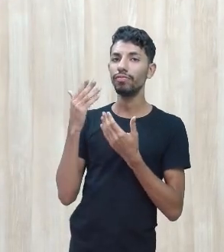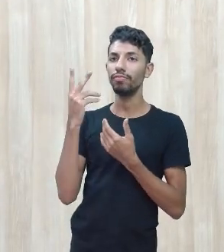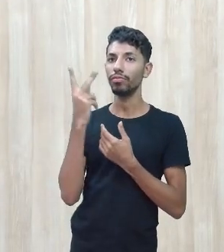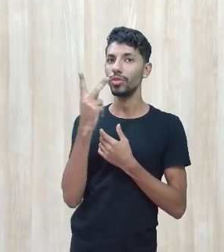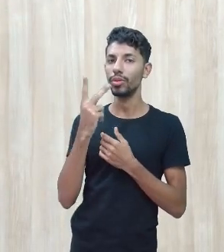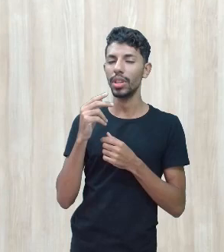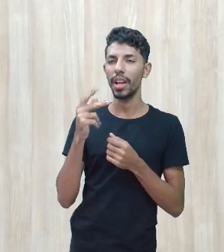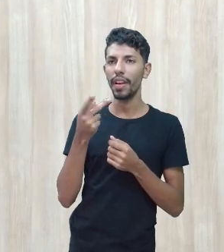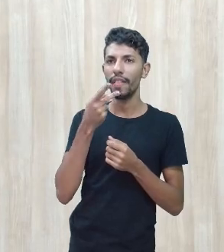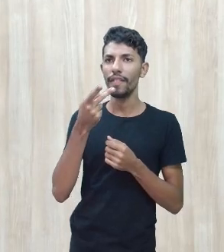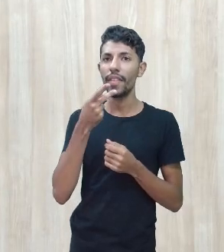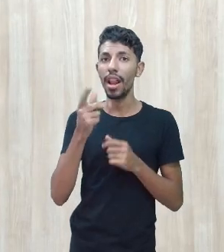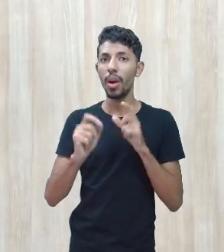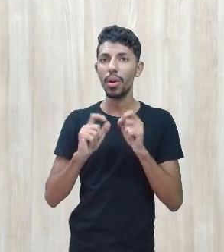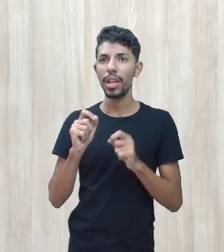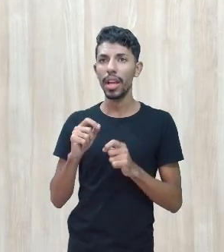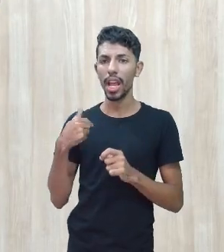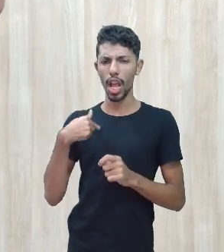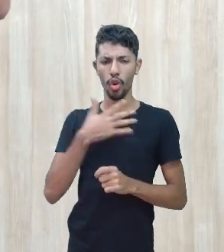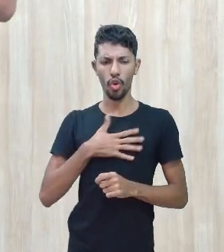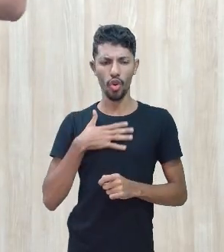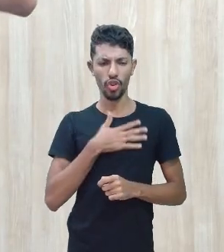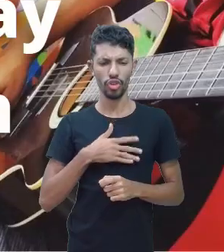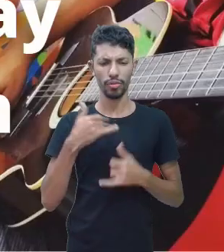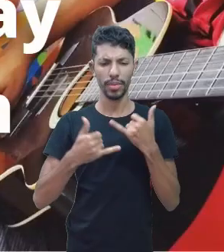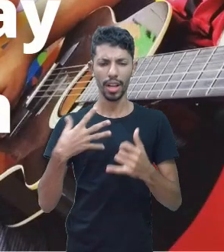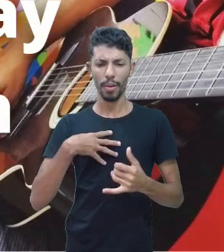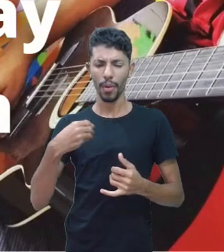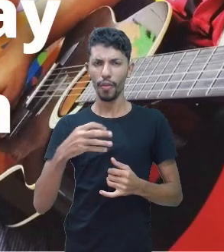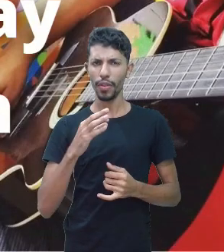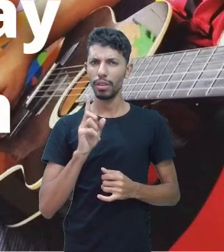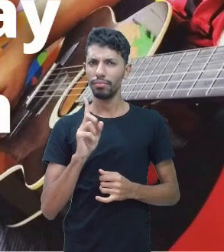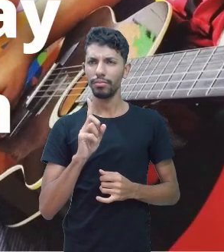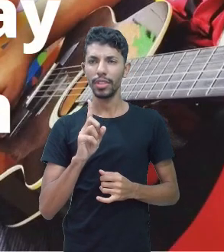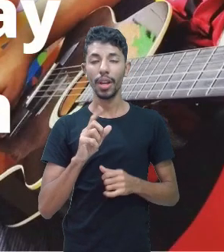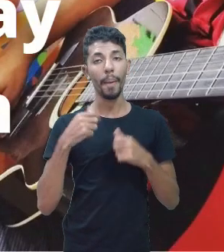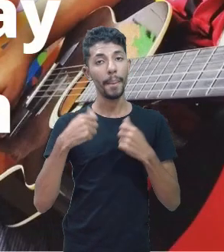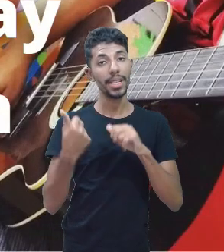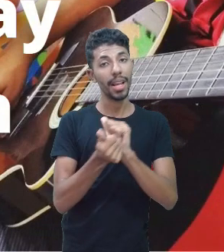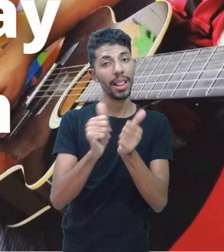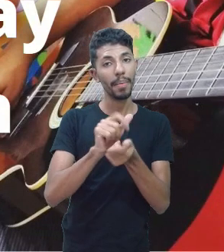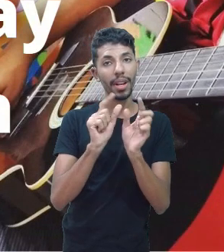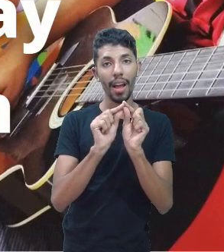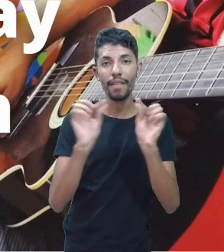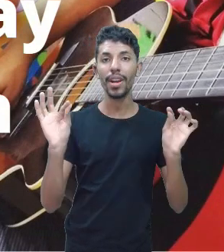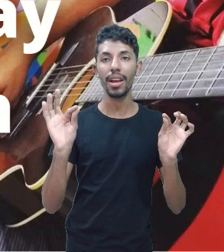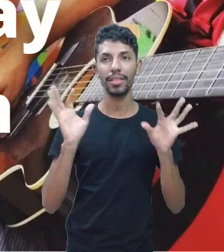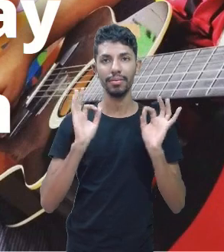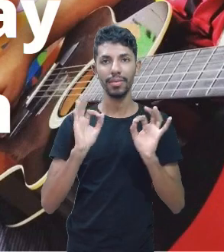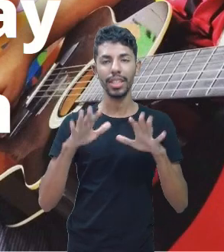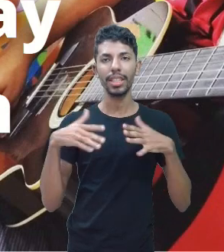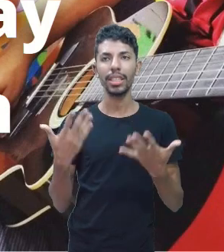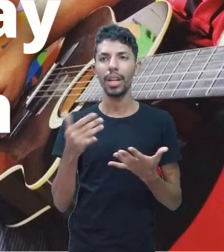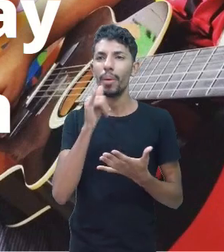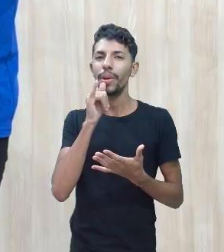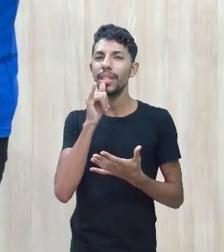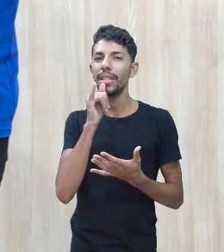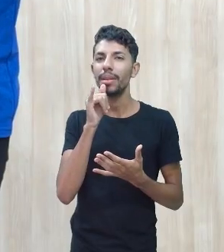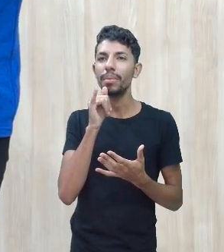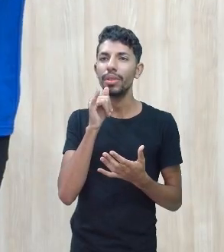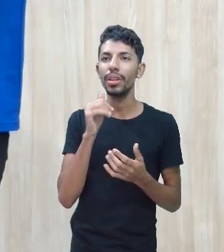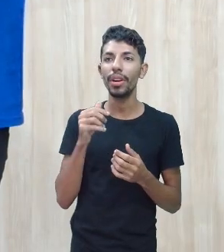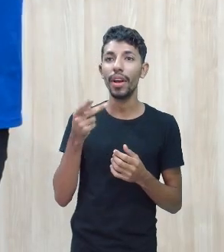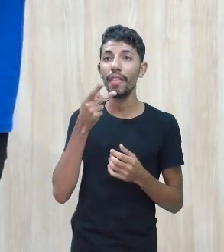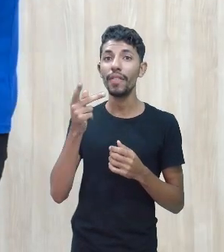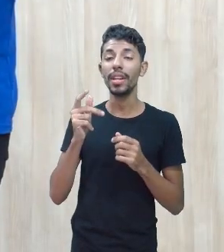like to play with my son. Aí eu teria que adaptar essa frase. Então, digamos que ele não estivesse aqui, eu queria dizer